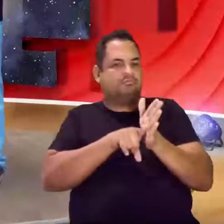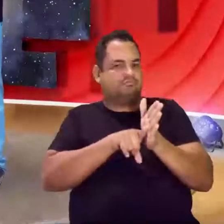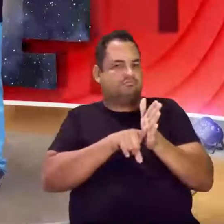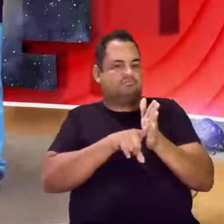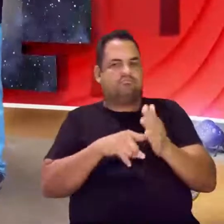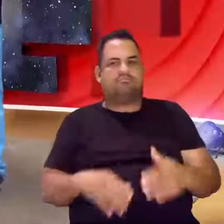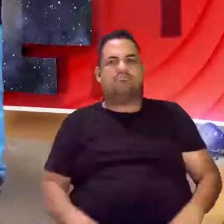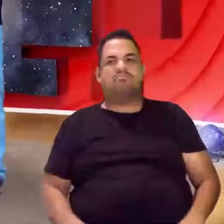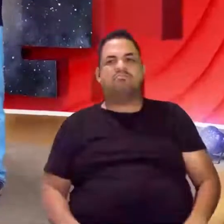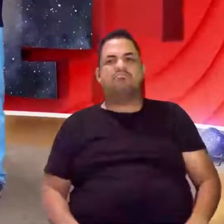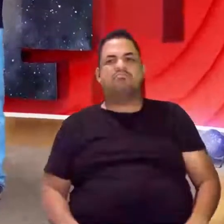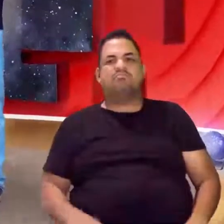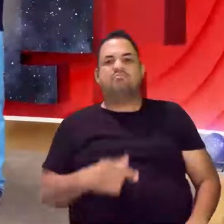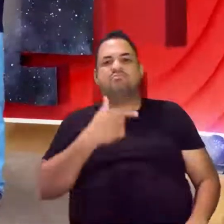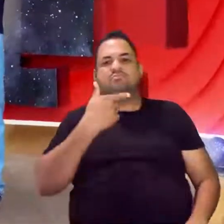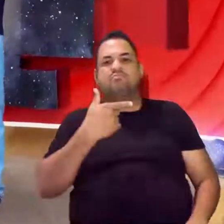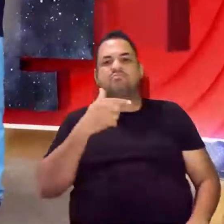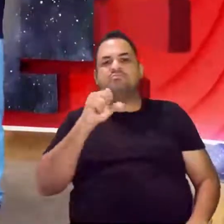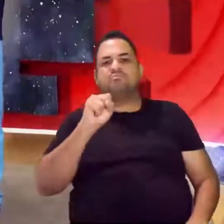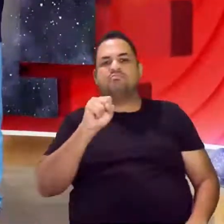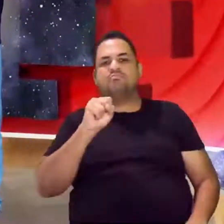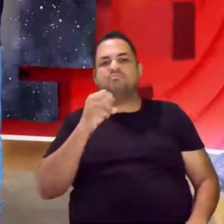a diferença.